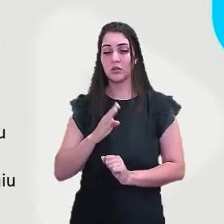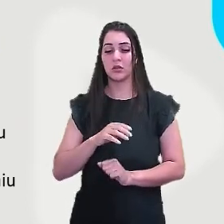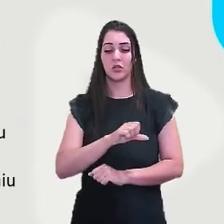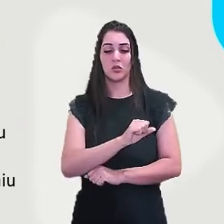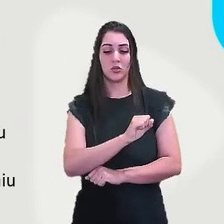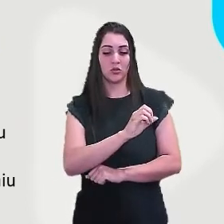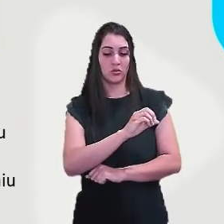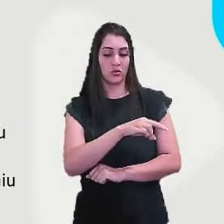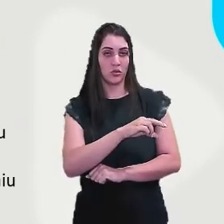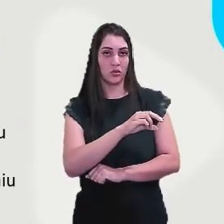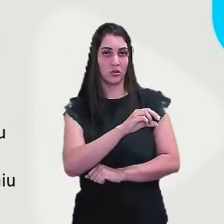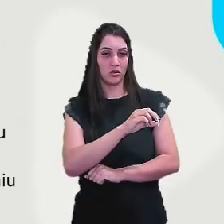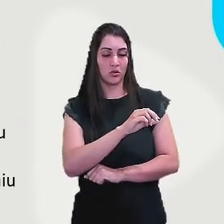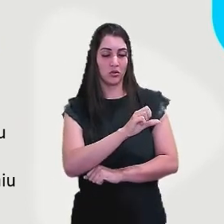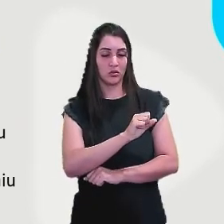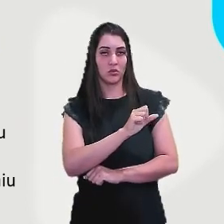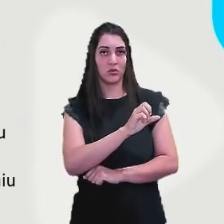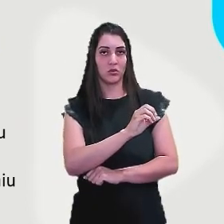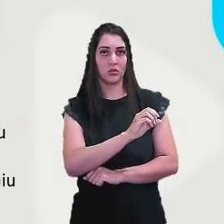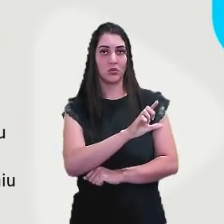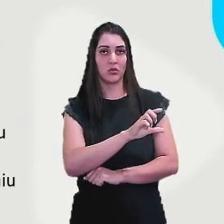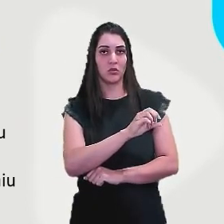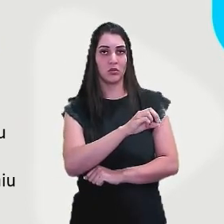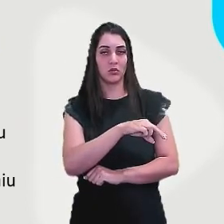paraguaio. Com essa